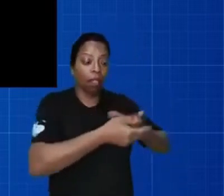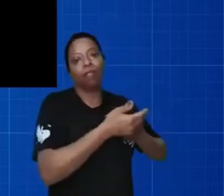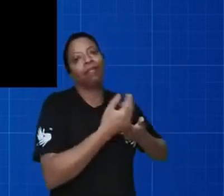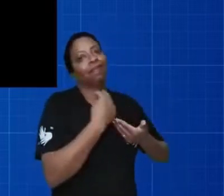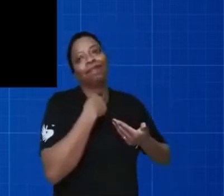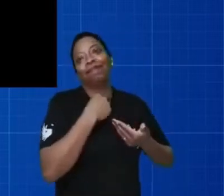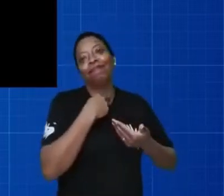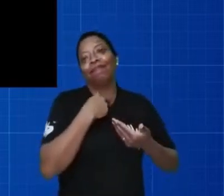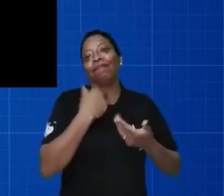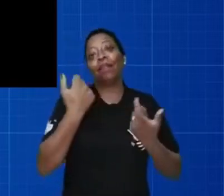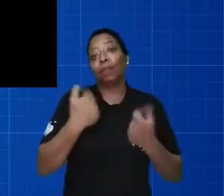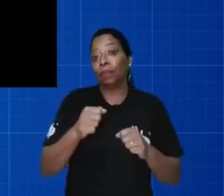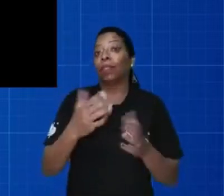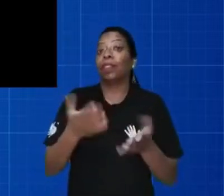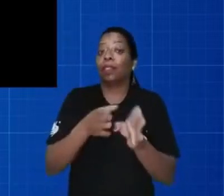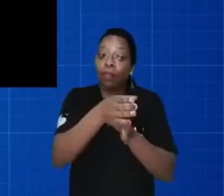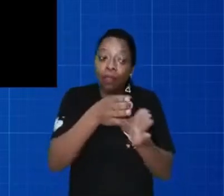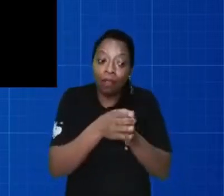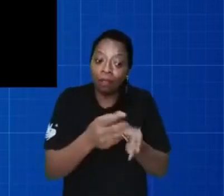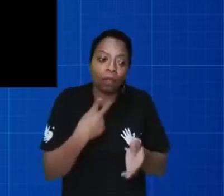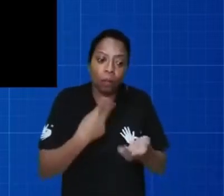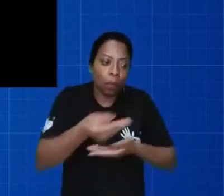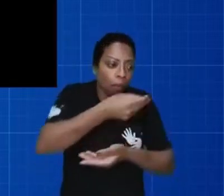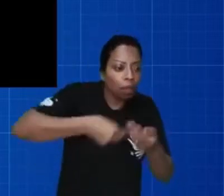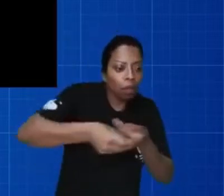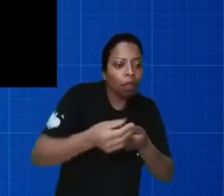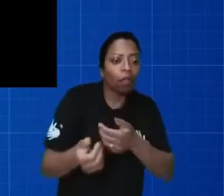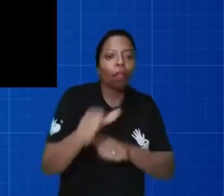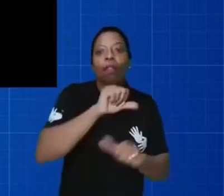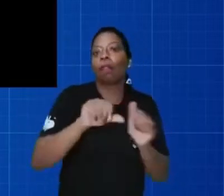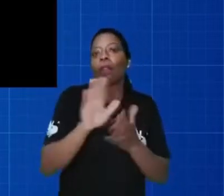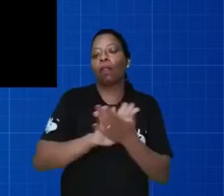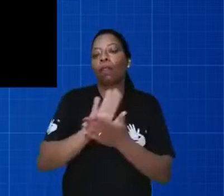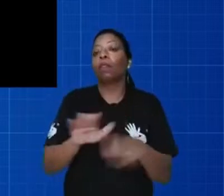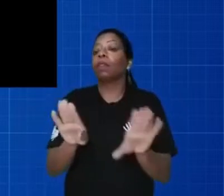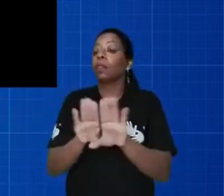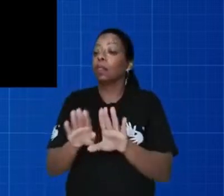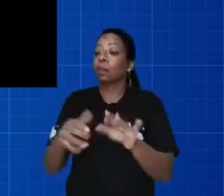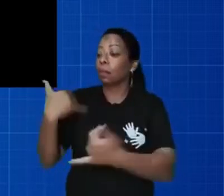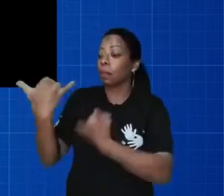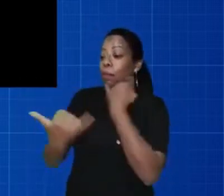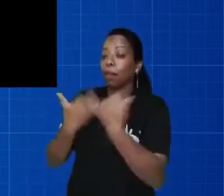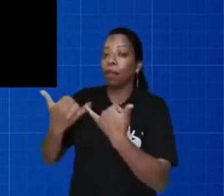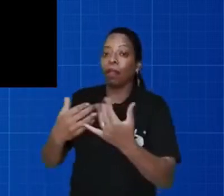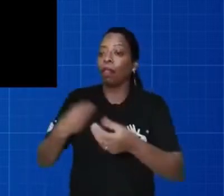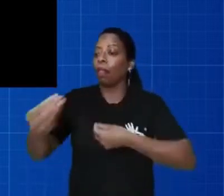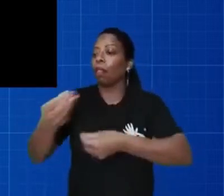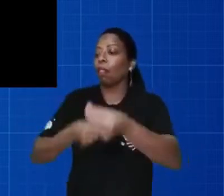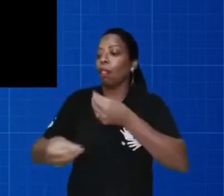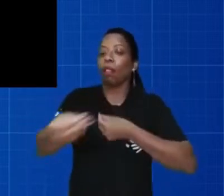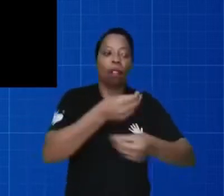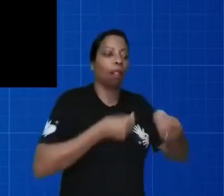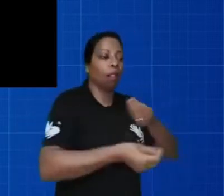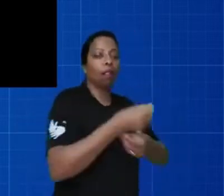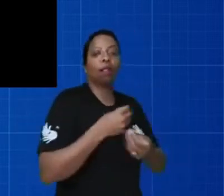gente orienta não compartilhamento de objetos pessoais, né. O brinquedo, tenta brincar sem compartilhar, então isso é um dos fatores